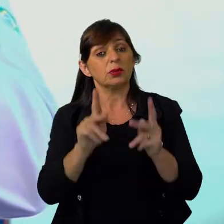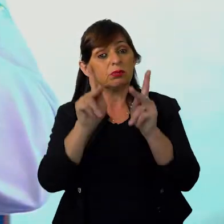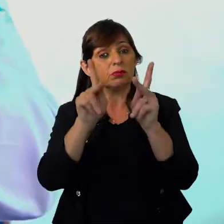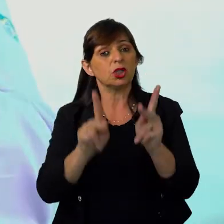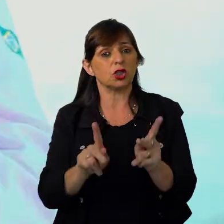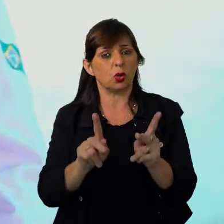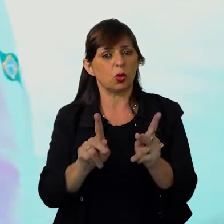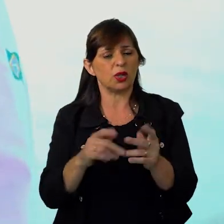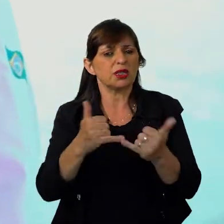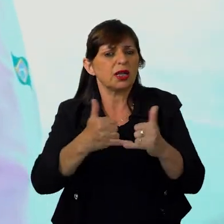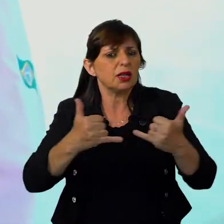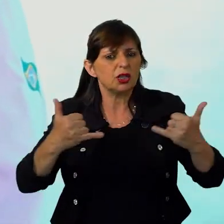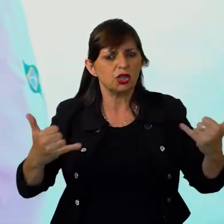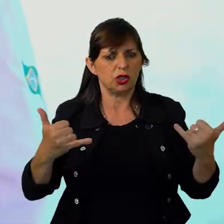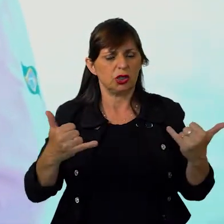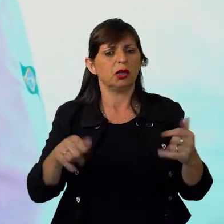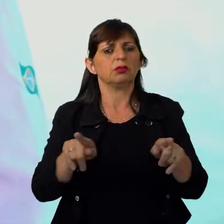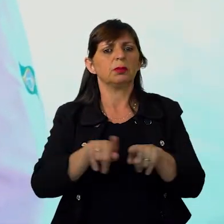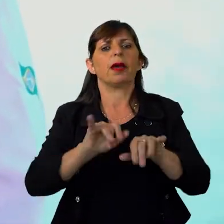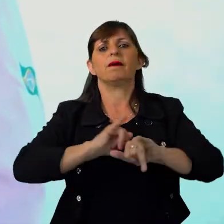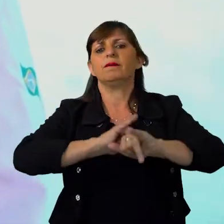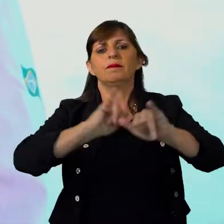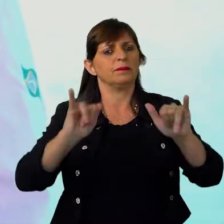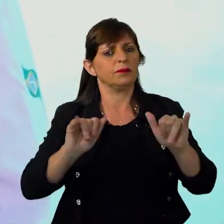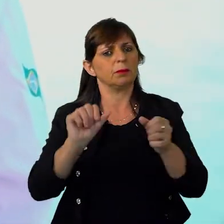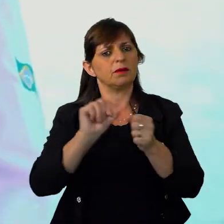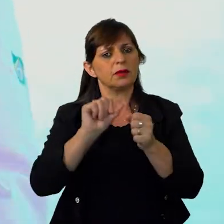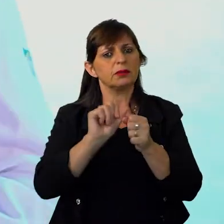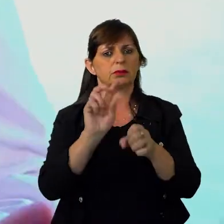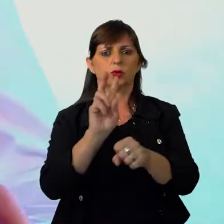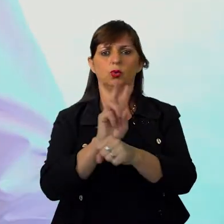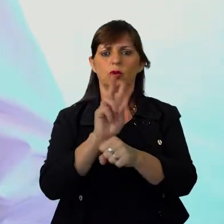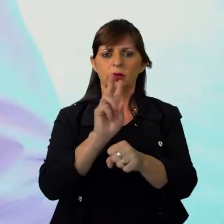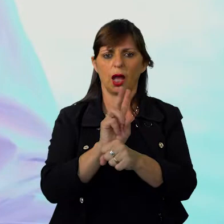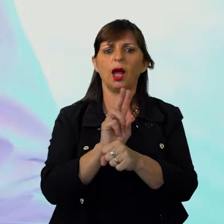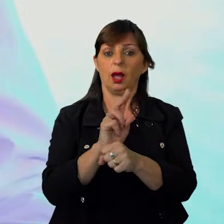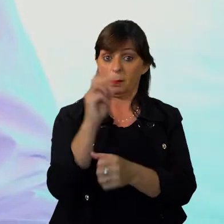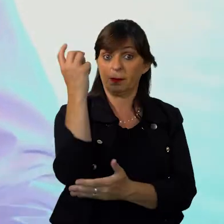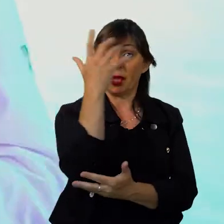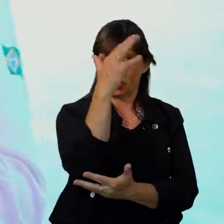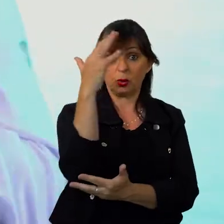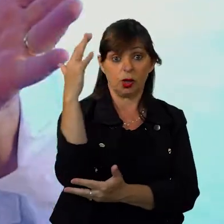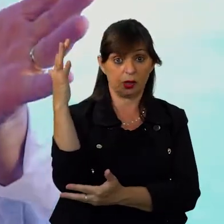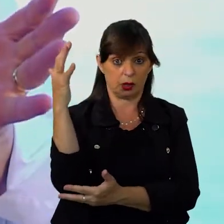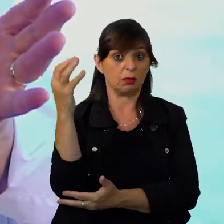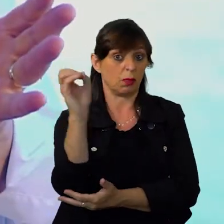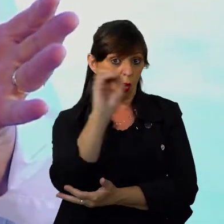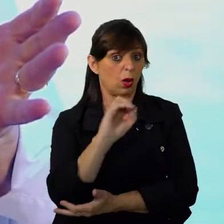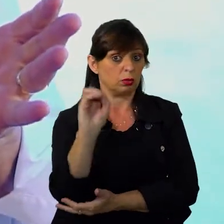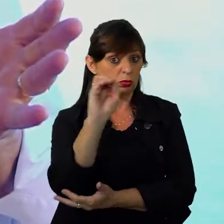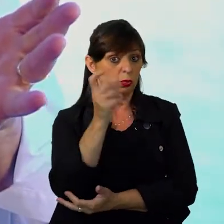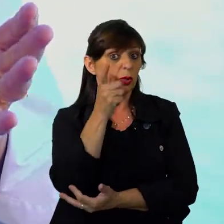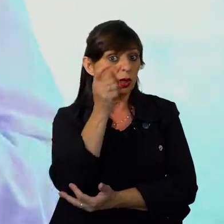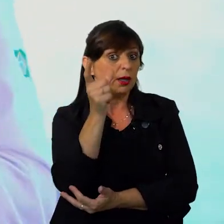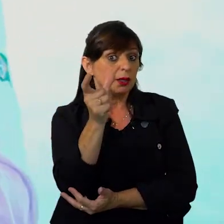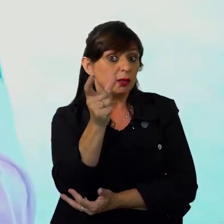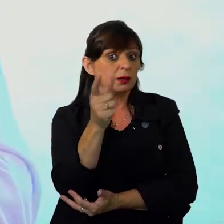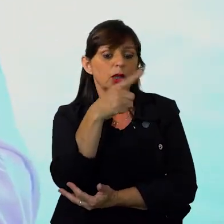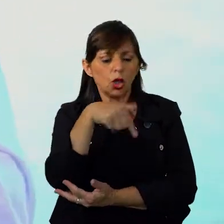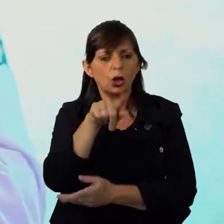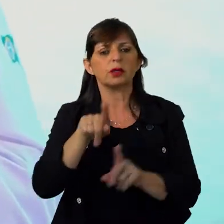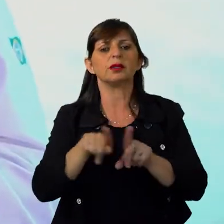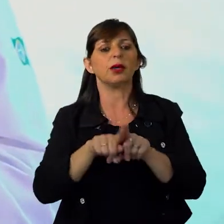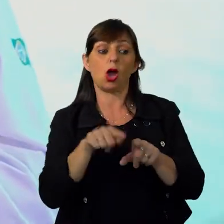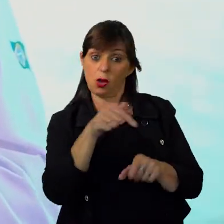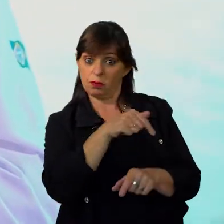prega aí a manutenção da natureza eu acho que é interessante isso e a gente tá aqui também fazendo um pedido